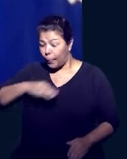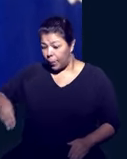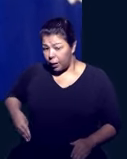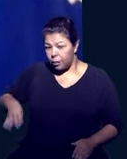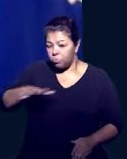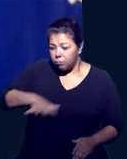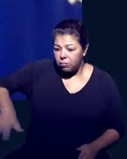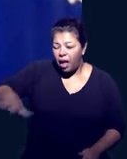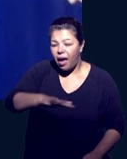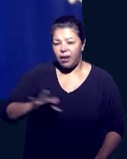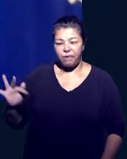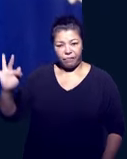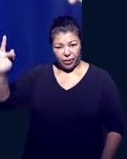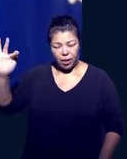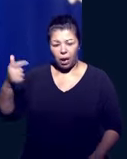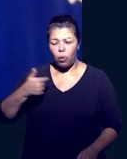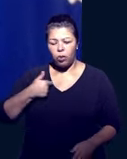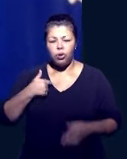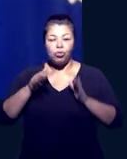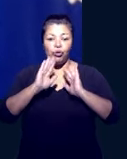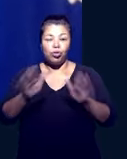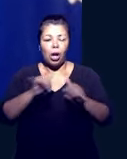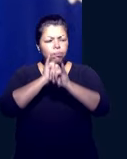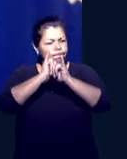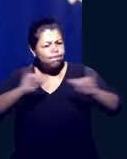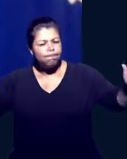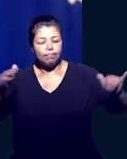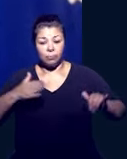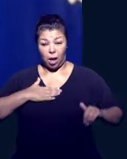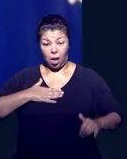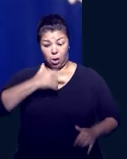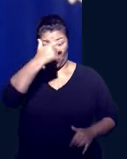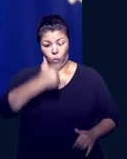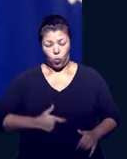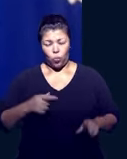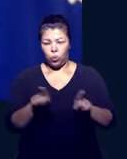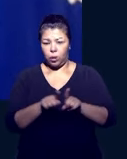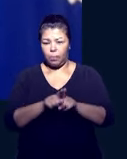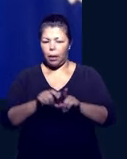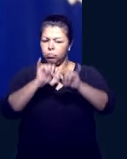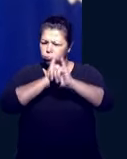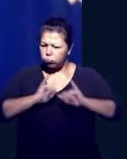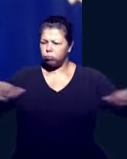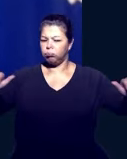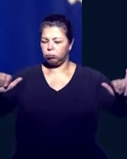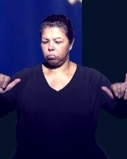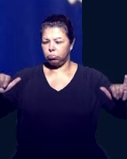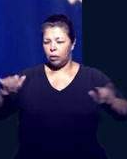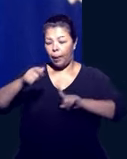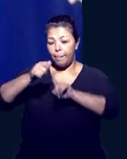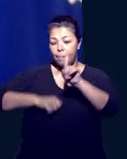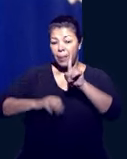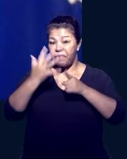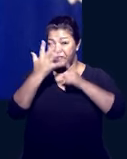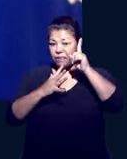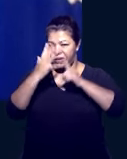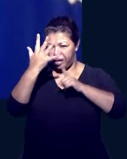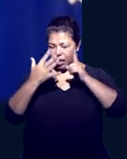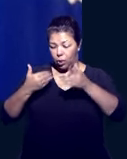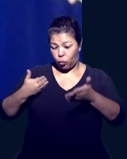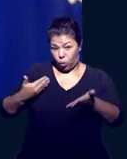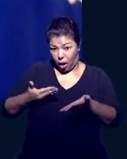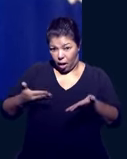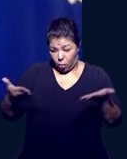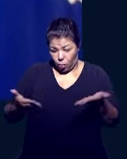foi objeto de pronunciamento meu na minha eleição para presidente do senado federal em fevereiro eh desse ano na minha reeleição